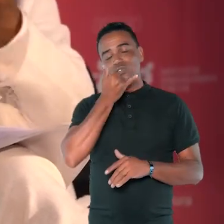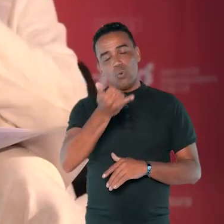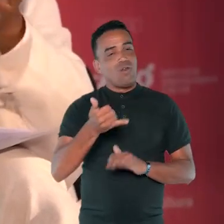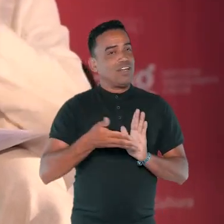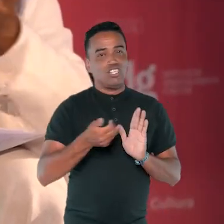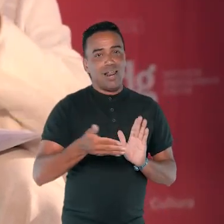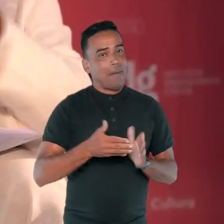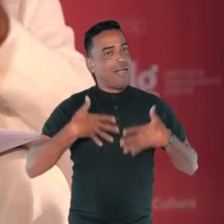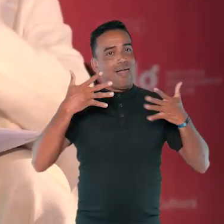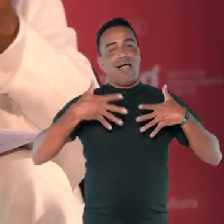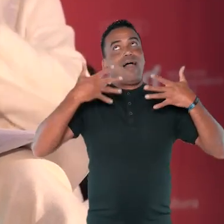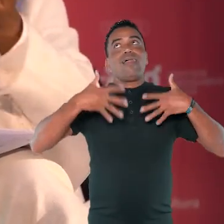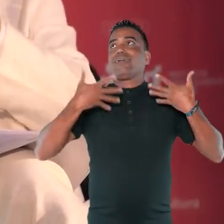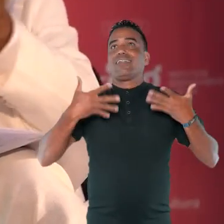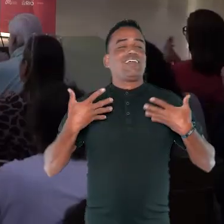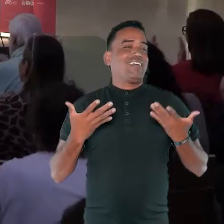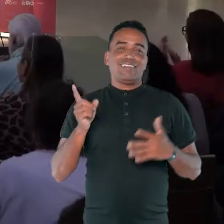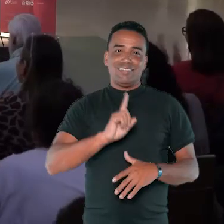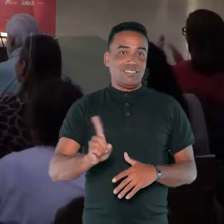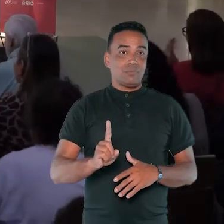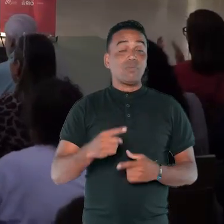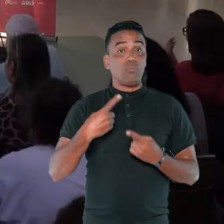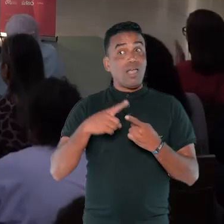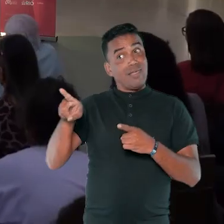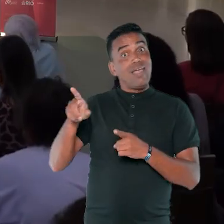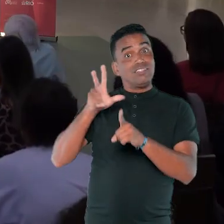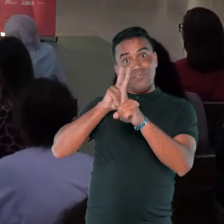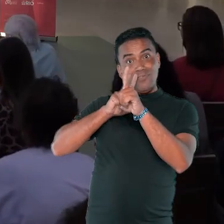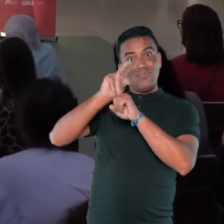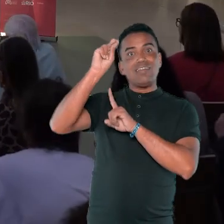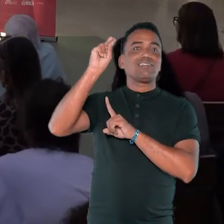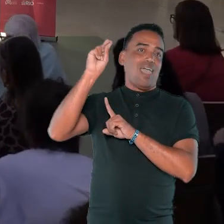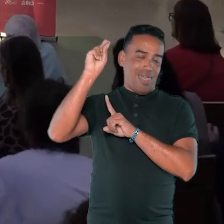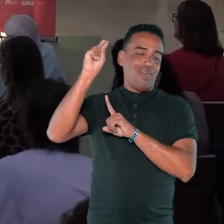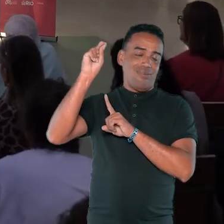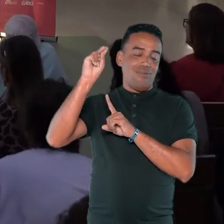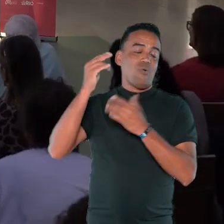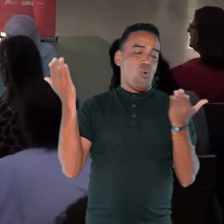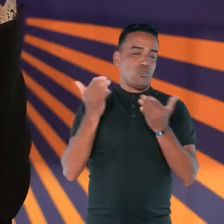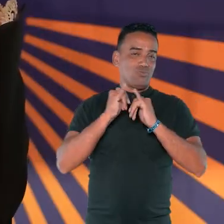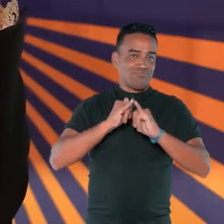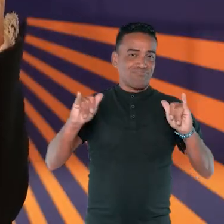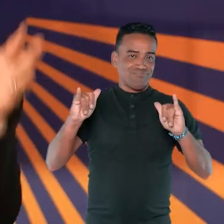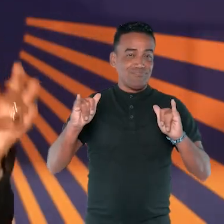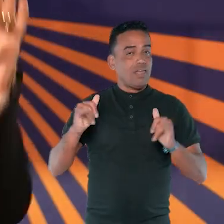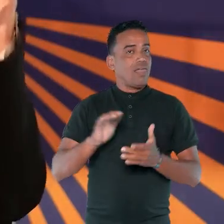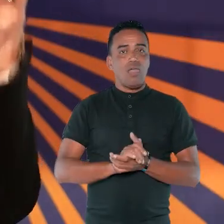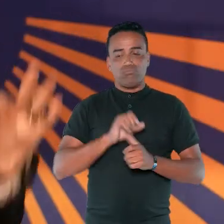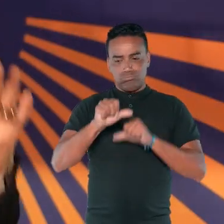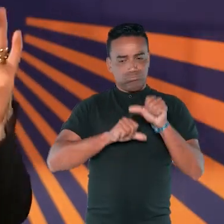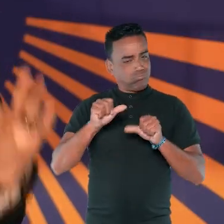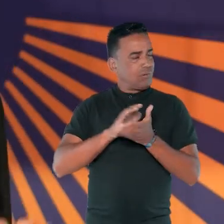Nem pensar. Porque aí eles venceram. Então, hoje, eu digo assim, eu não mudei, não